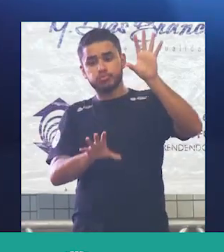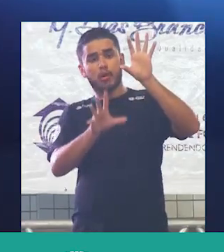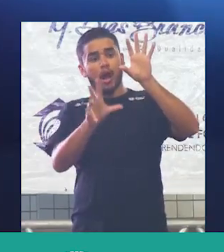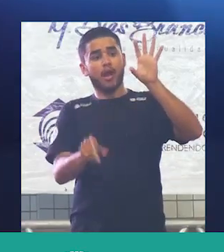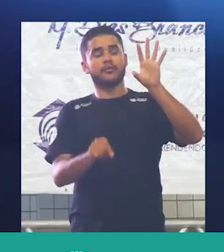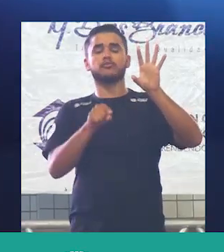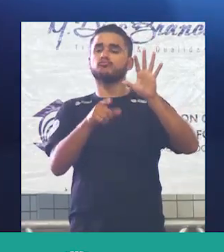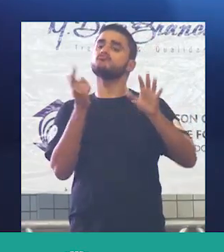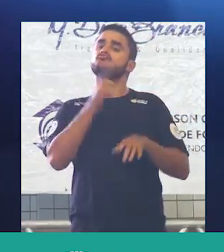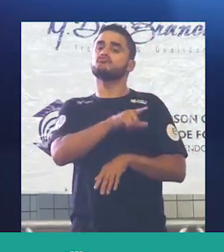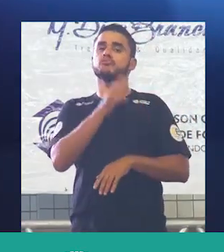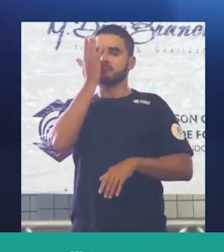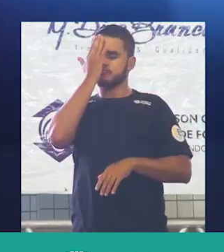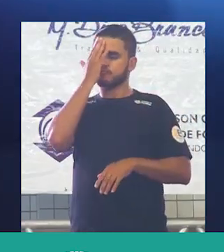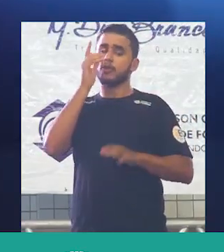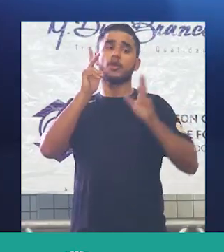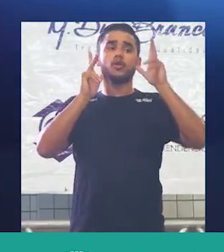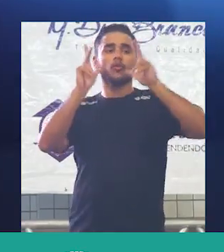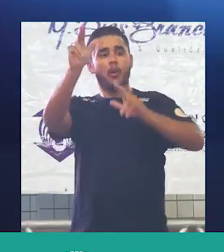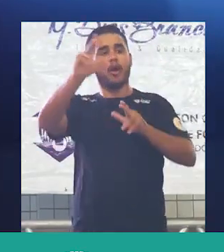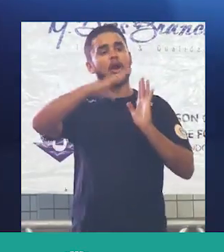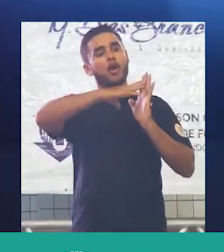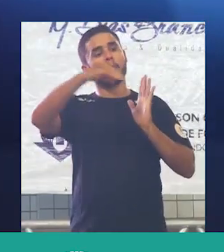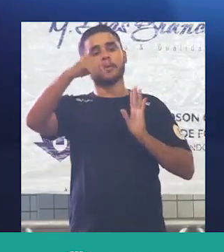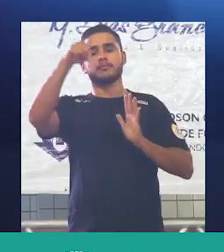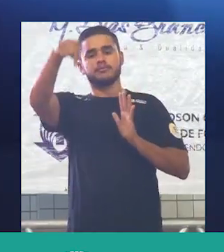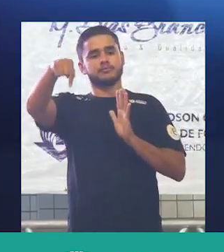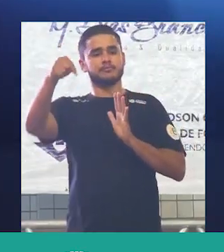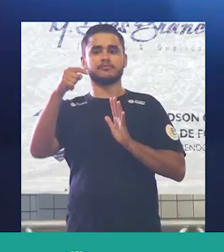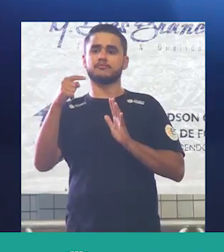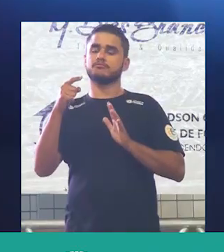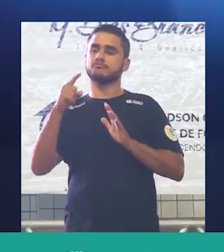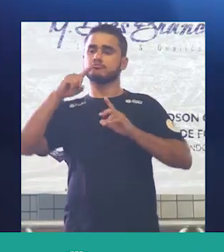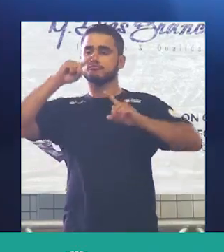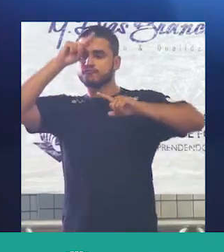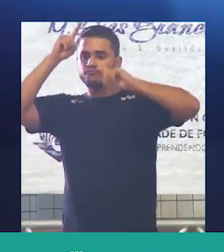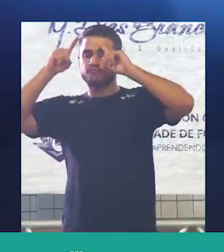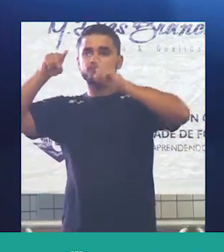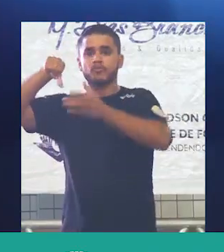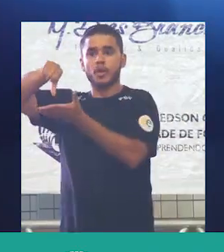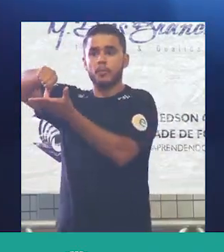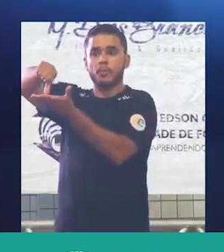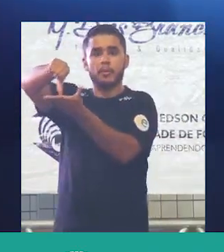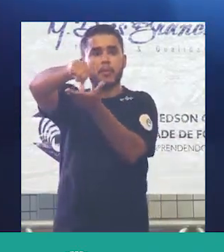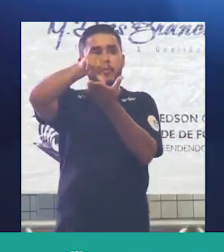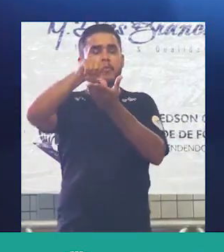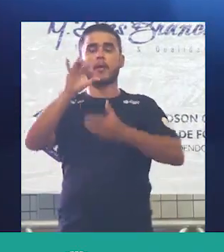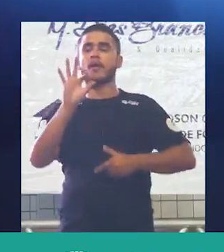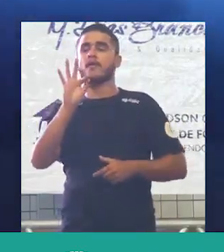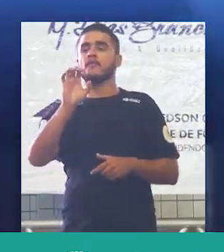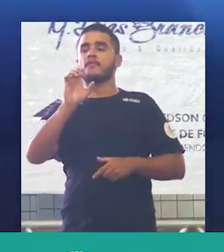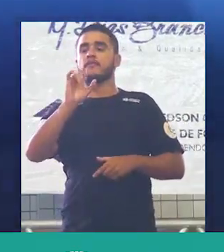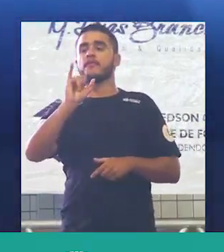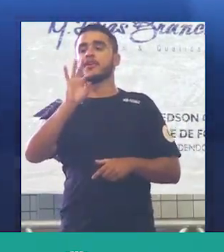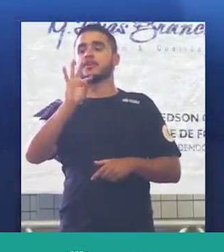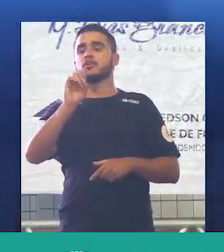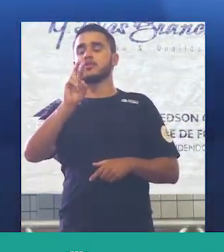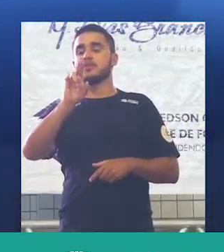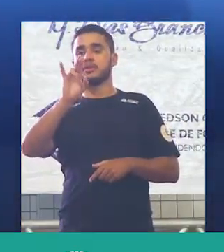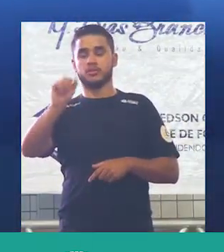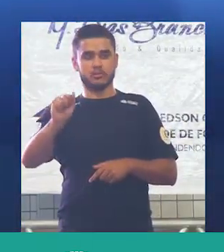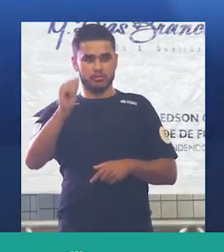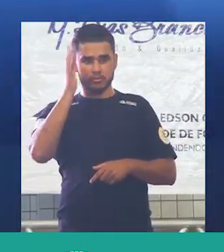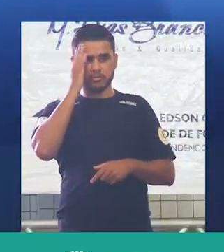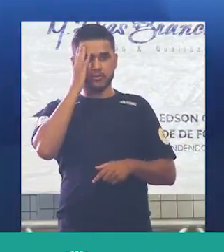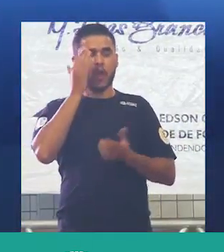haviam estabelecido feitorias também. Então é lógico, chegando aqui no Brasil, eles usam a mesma estratégia. Estabelecem